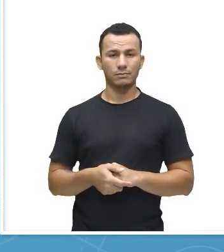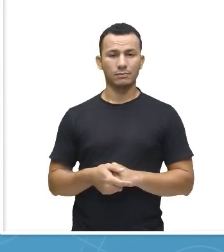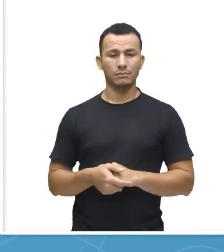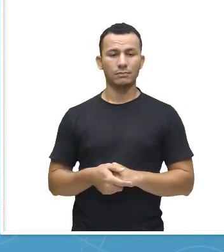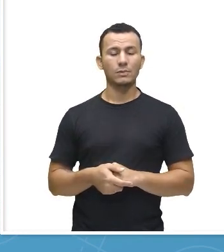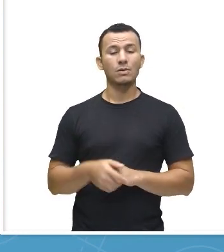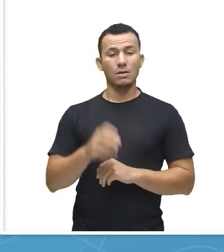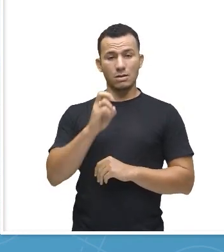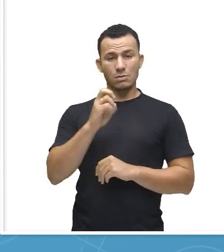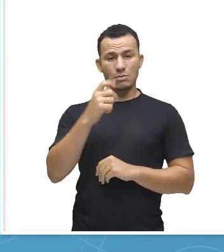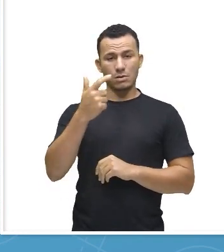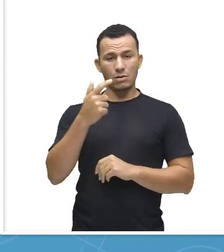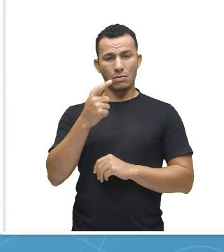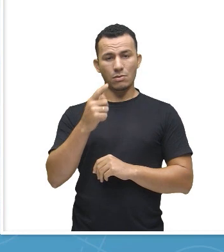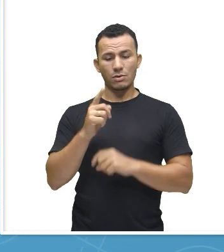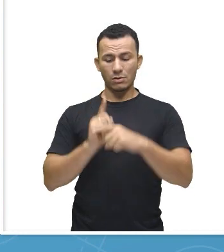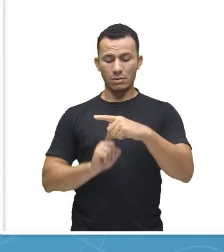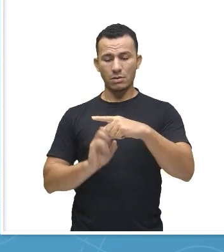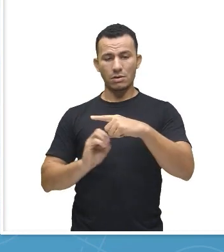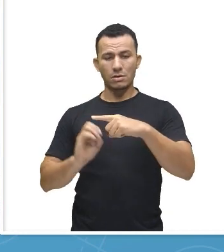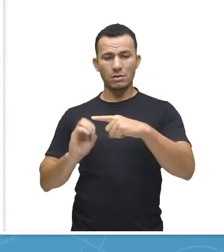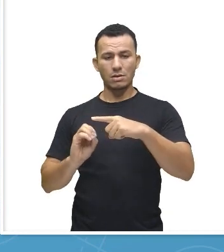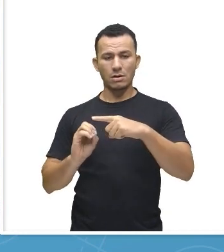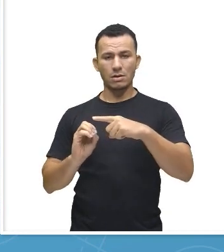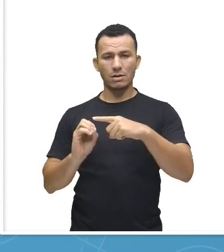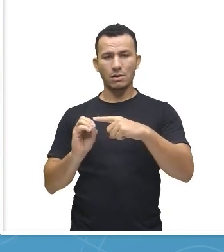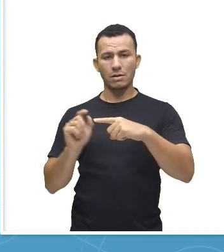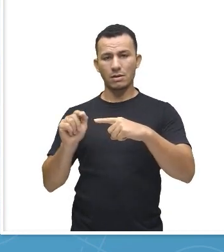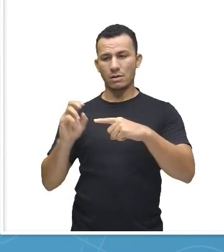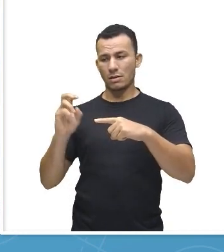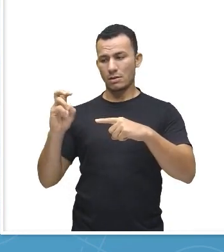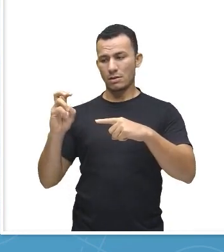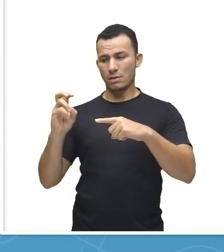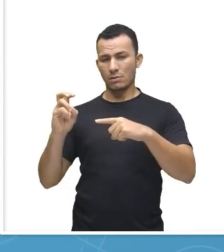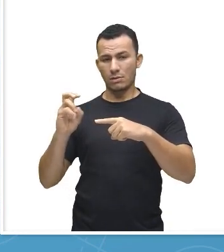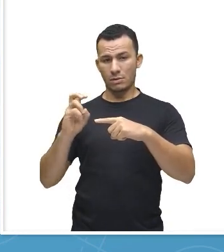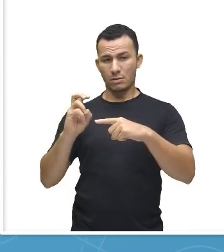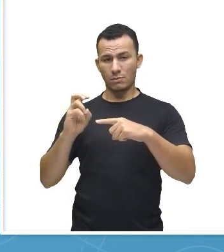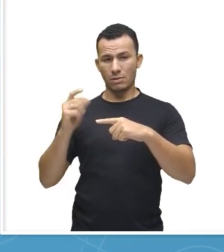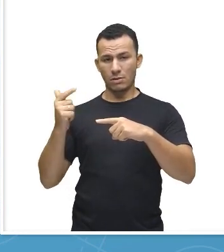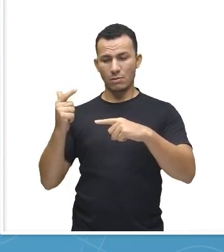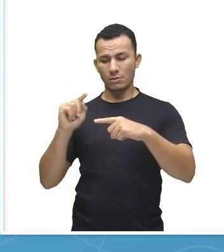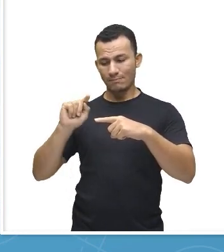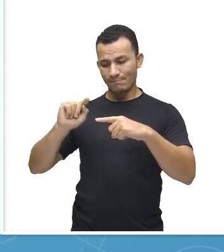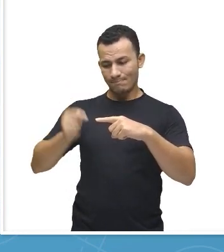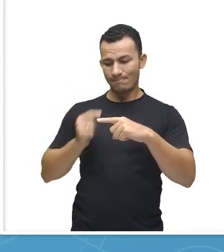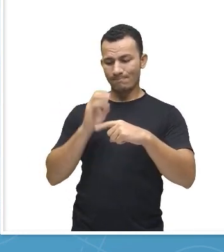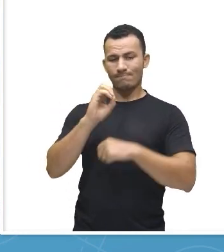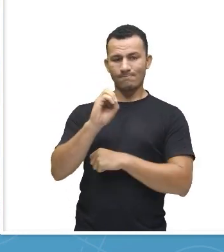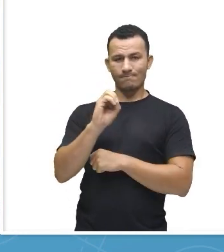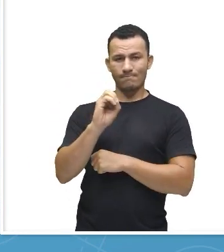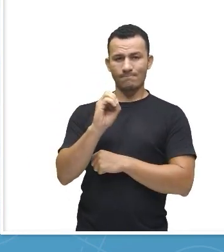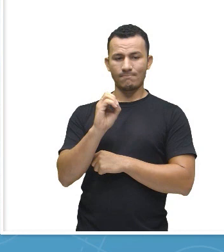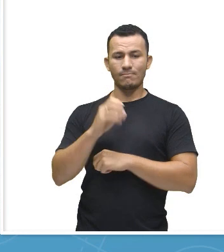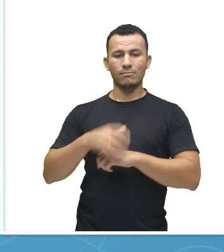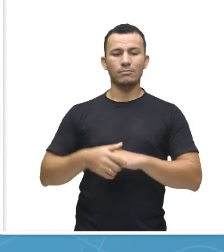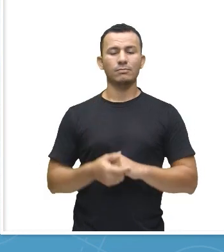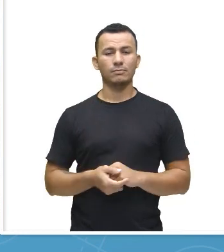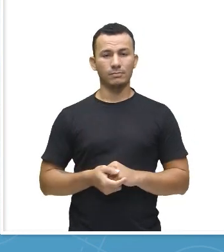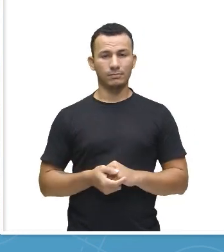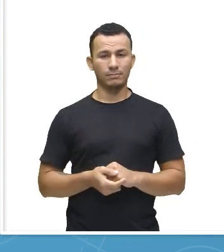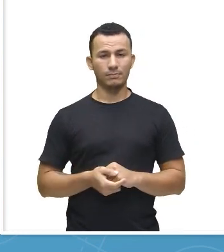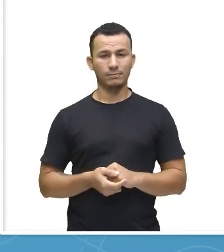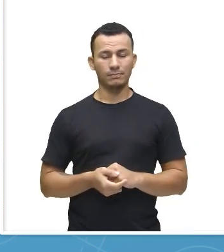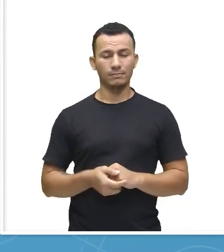novamente o número e anda duas casas a vírgula para a esquerda. Olha, a quantidade de zeros. Muito